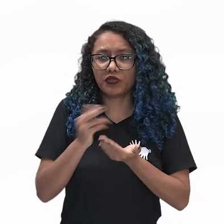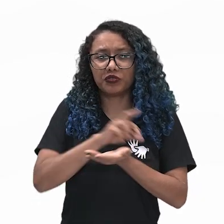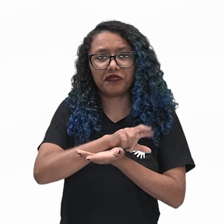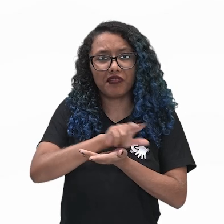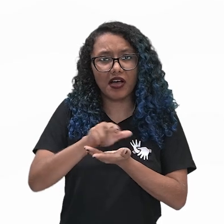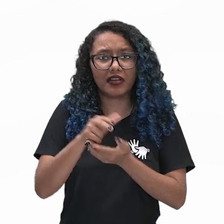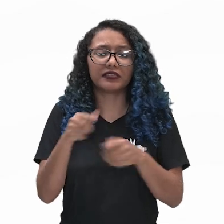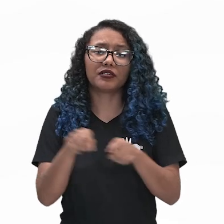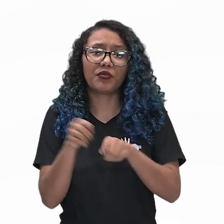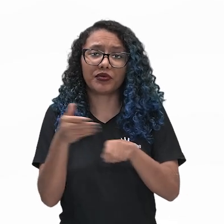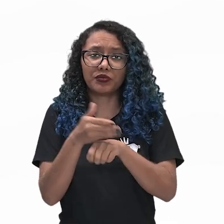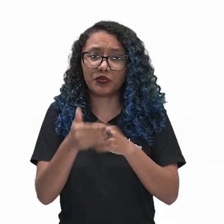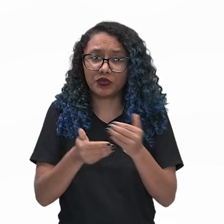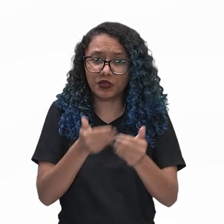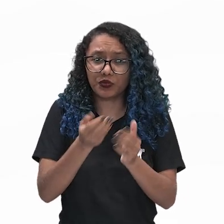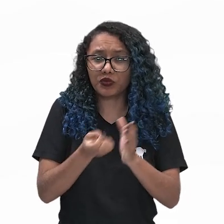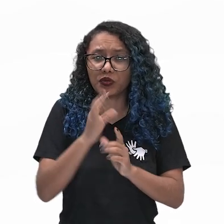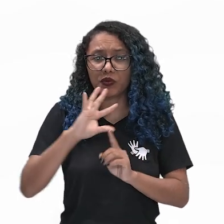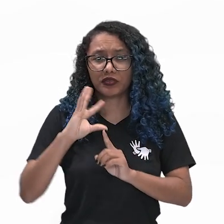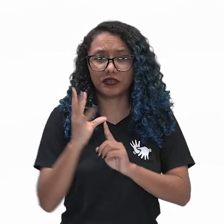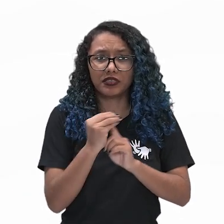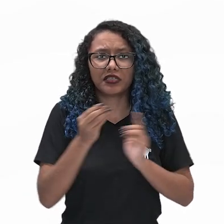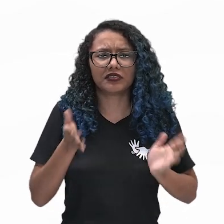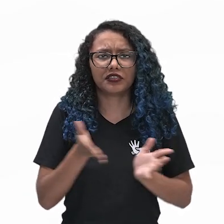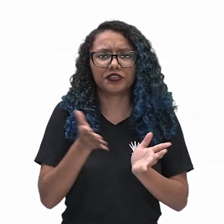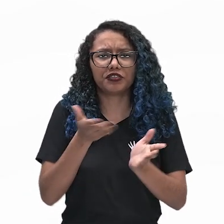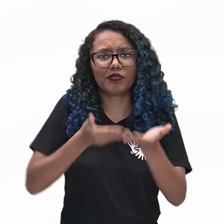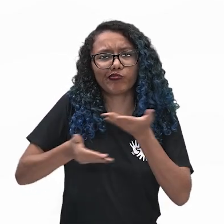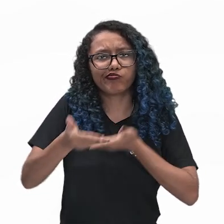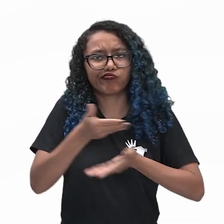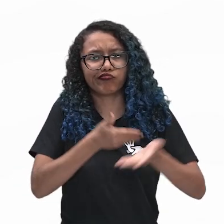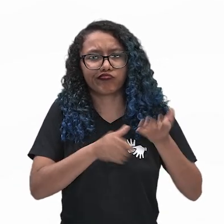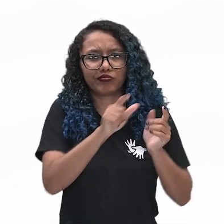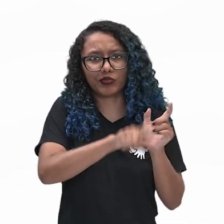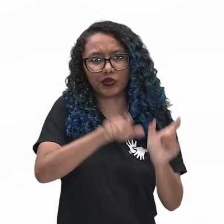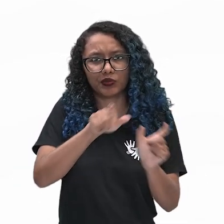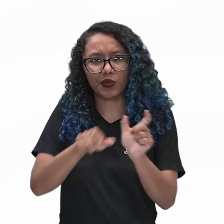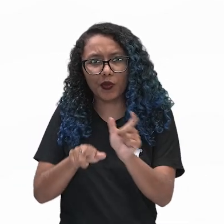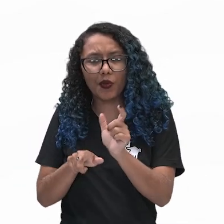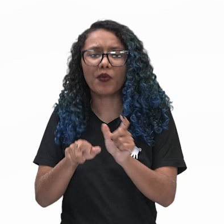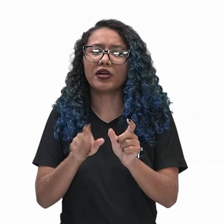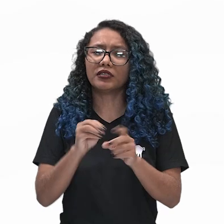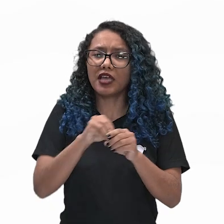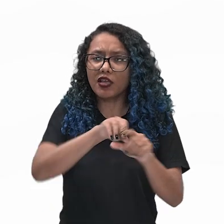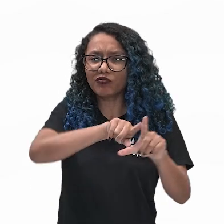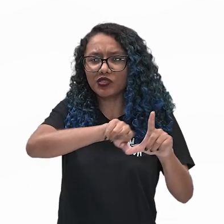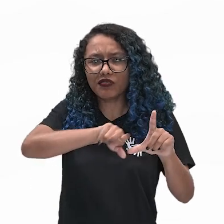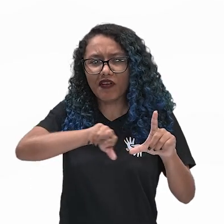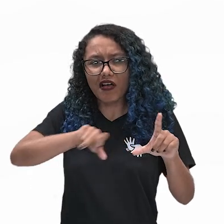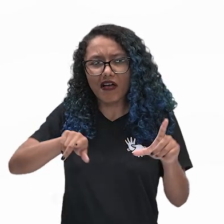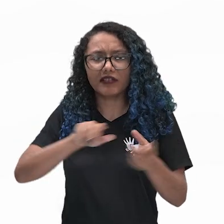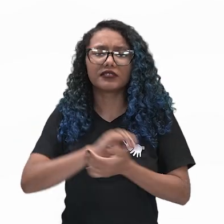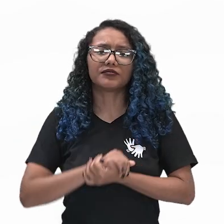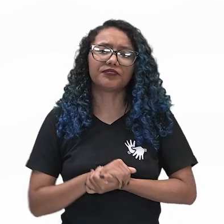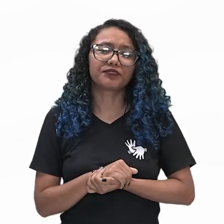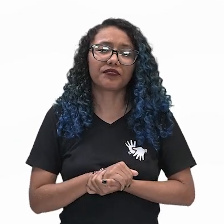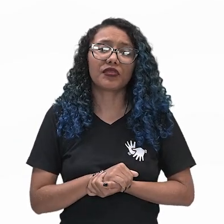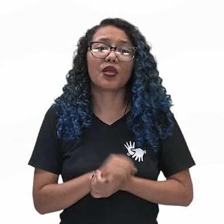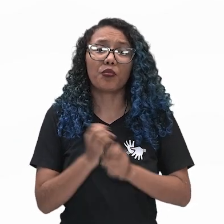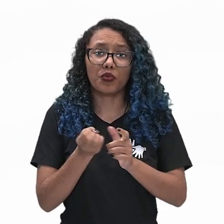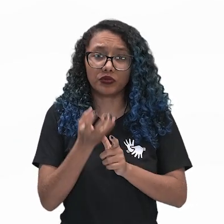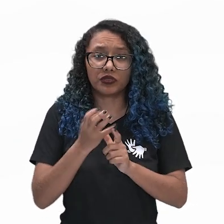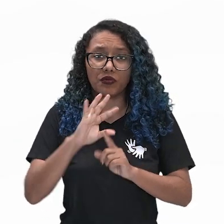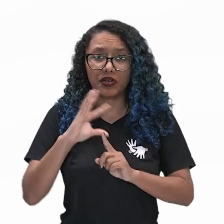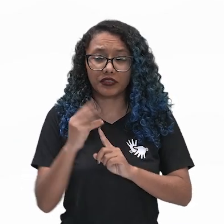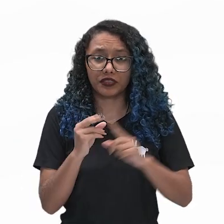em processo de produção artística que promova a interatividade dos sujeitos em diferentes mídias. Produção